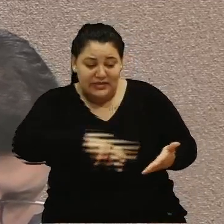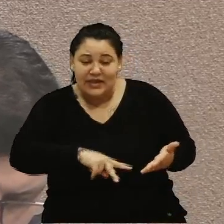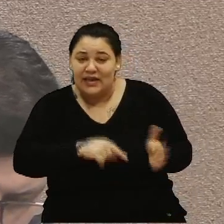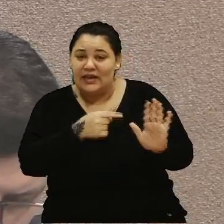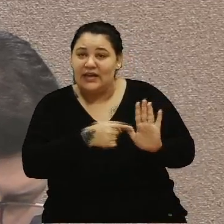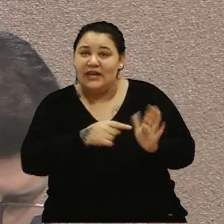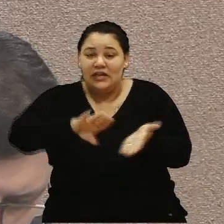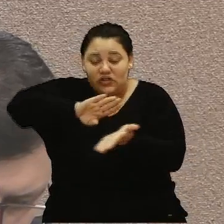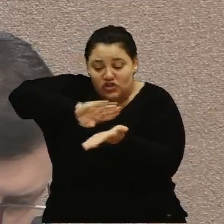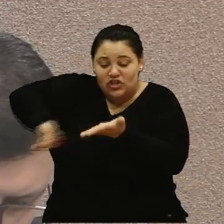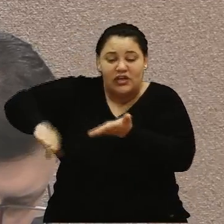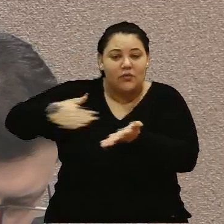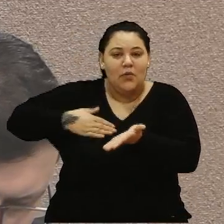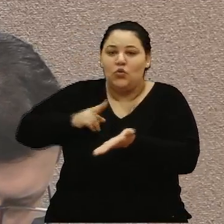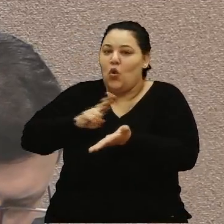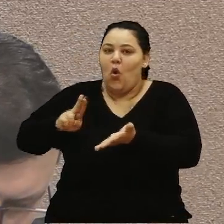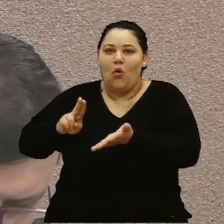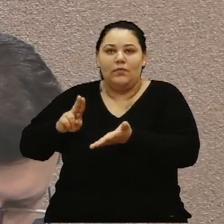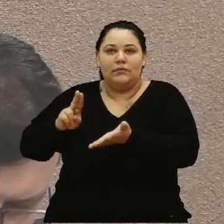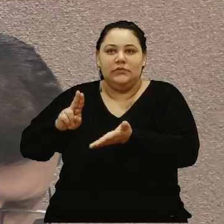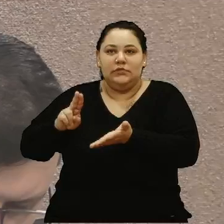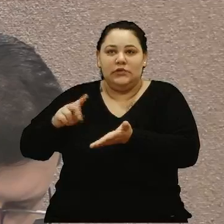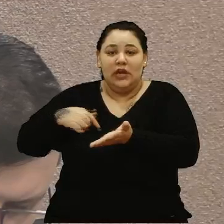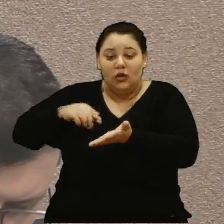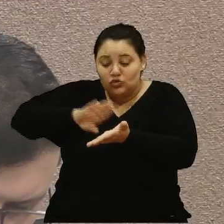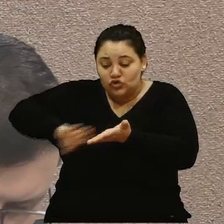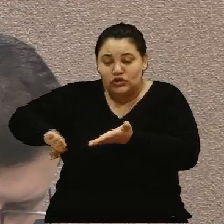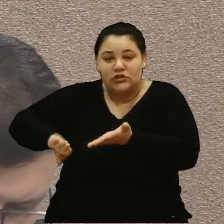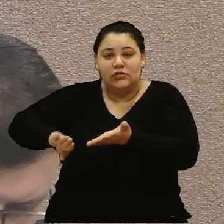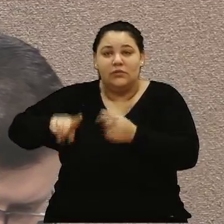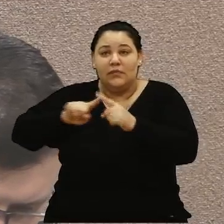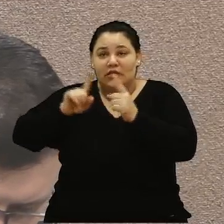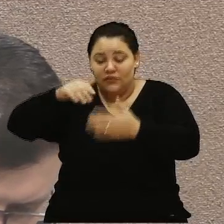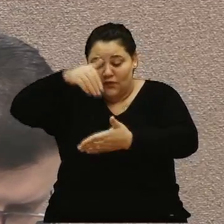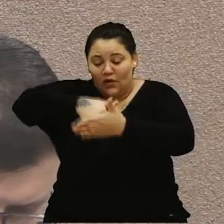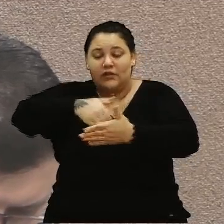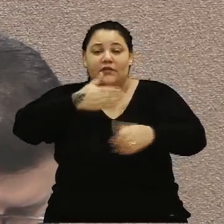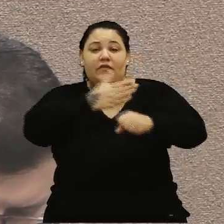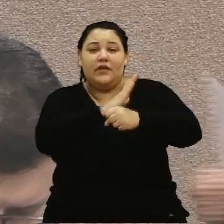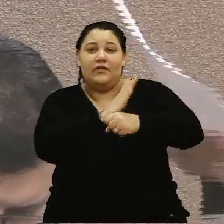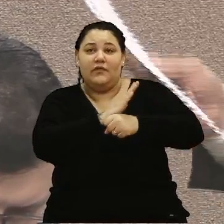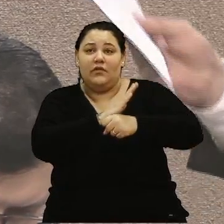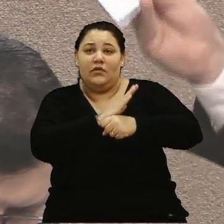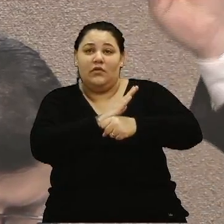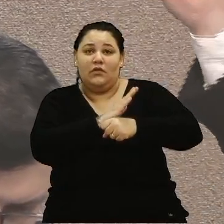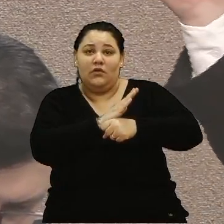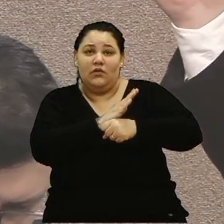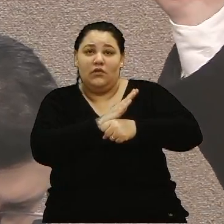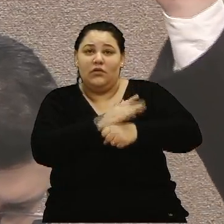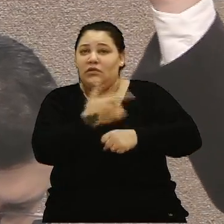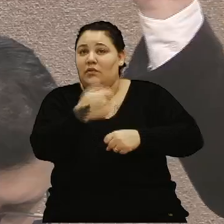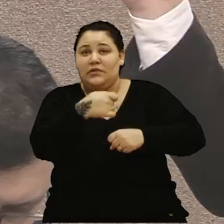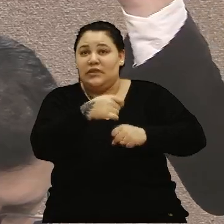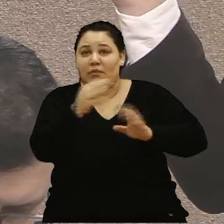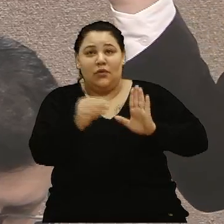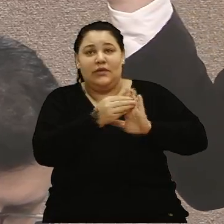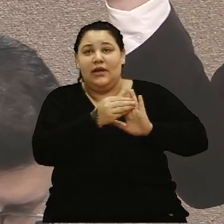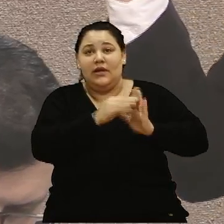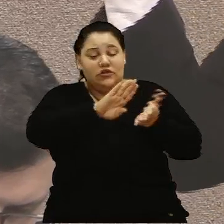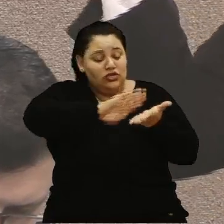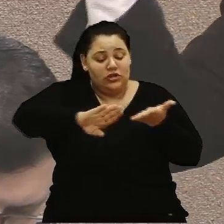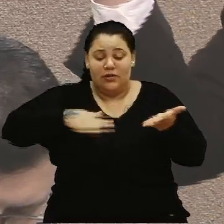tirem o meu nome, se for o caso. Eu tiro o meu nome, mas votem favorável. Aqui, ó, presidente. Não precisa colocar meu nome, tira o meu